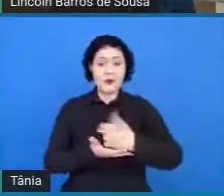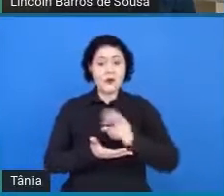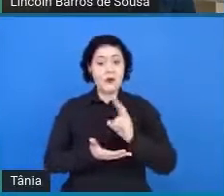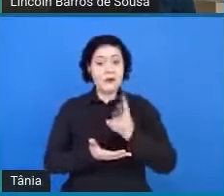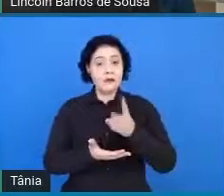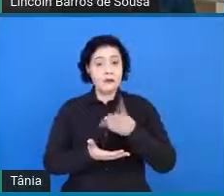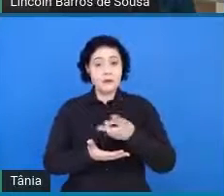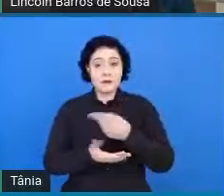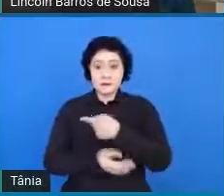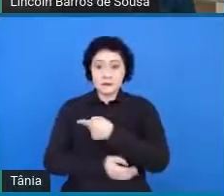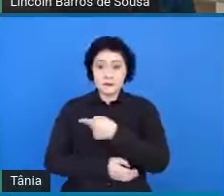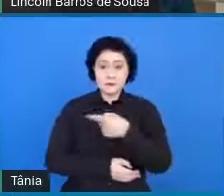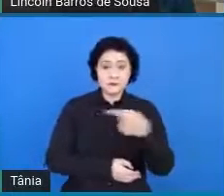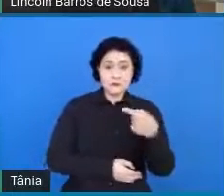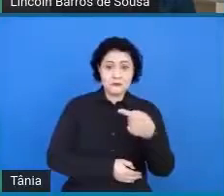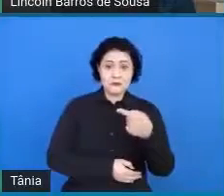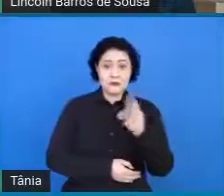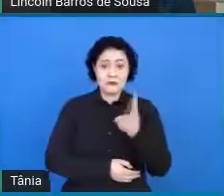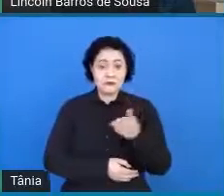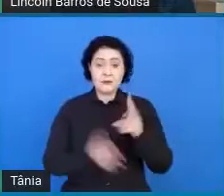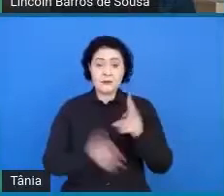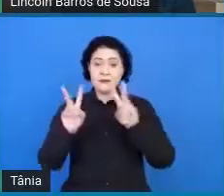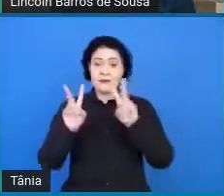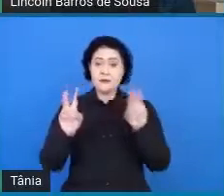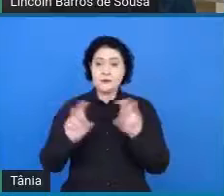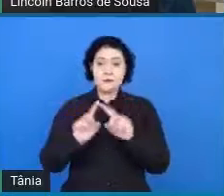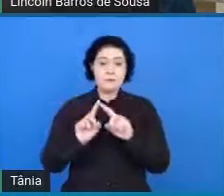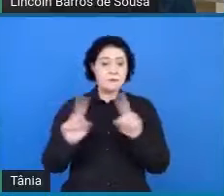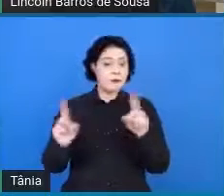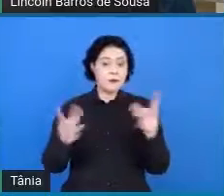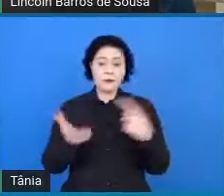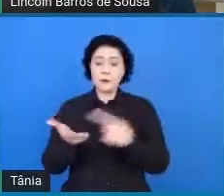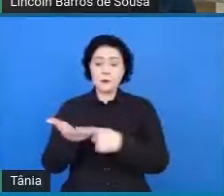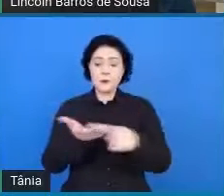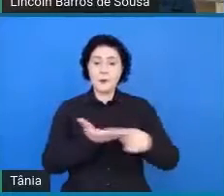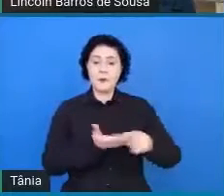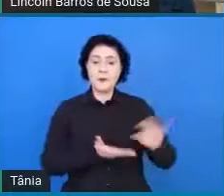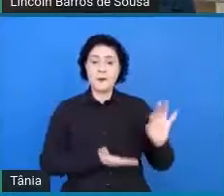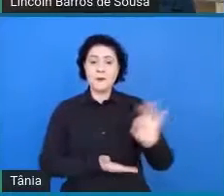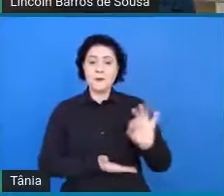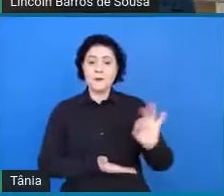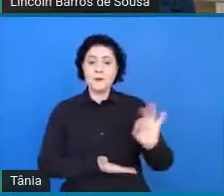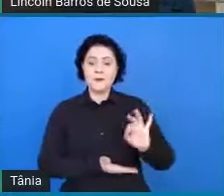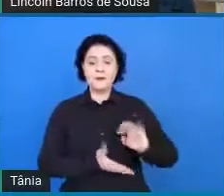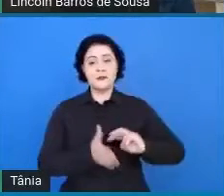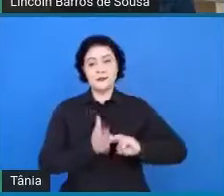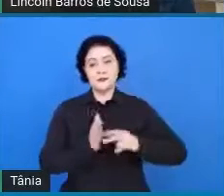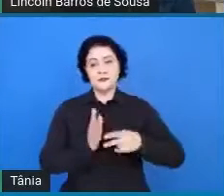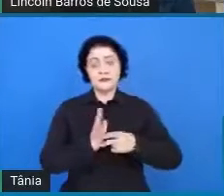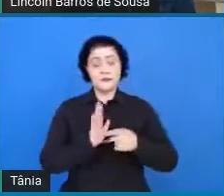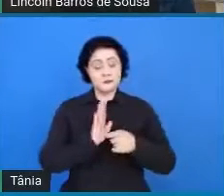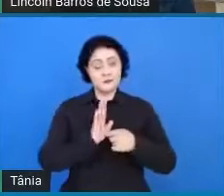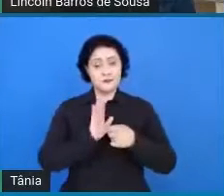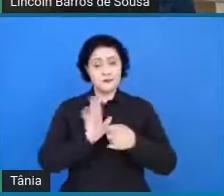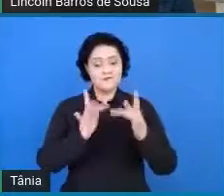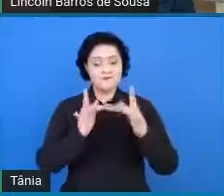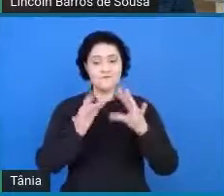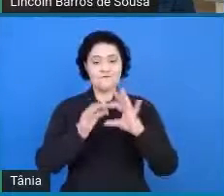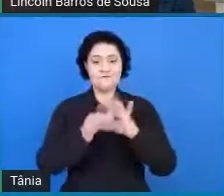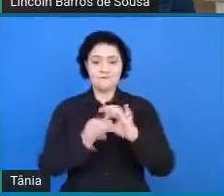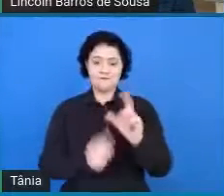sobre uma mesma temática sem termos nos falados isso mostra aí claramente essa conexão que temos